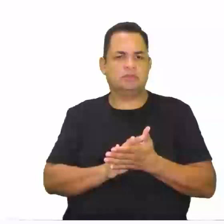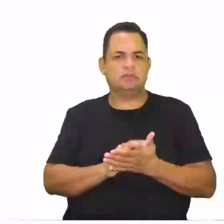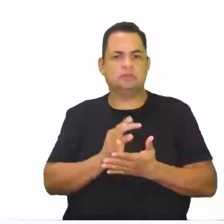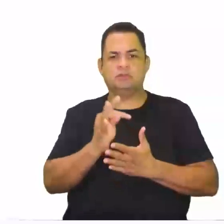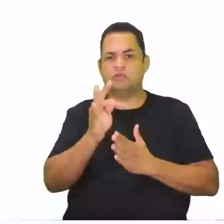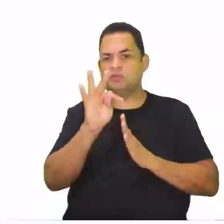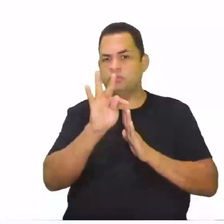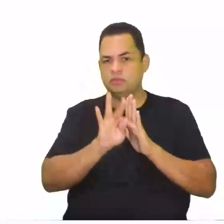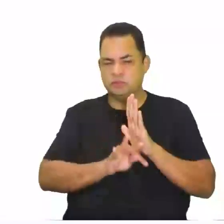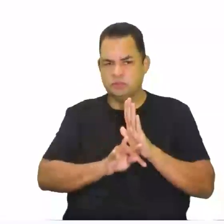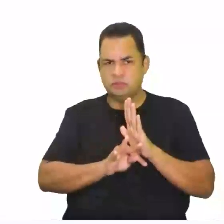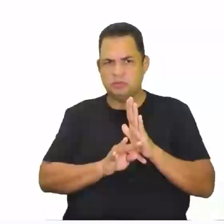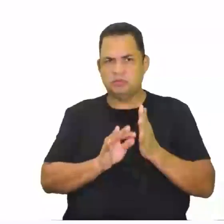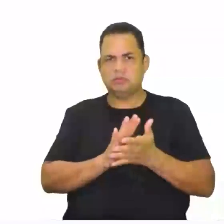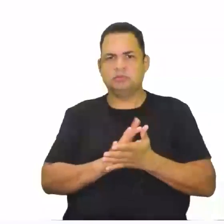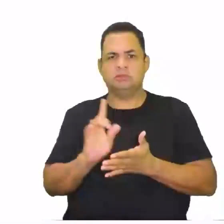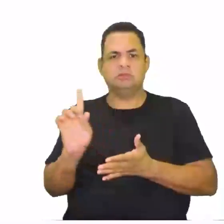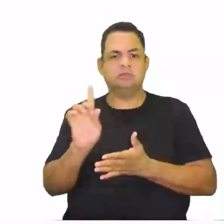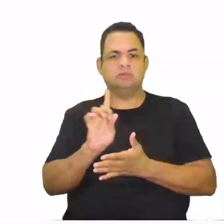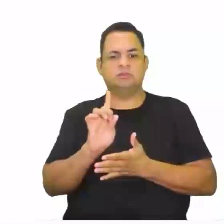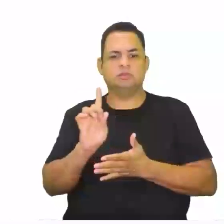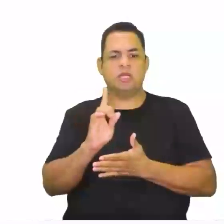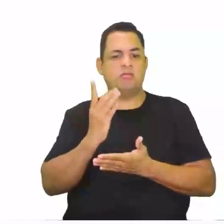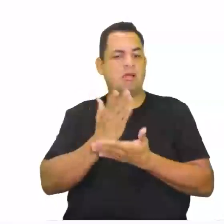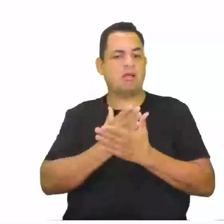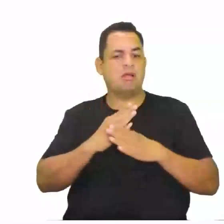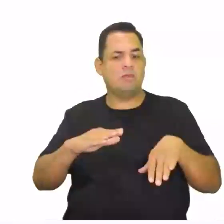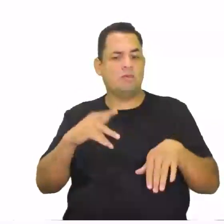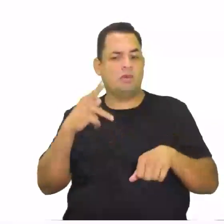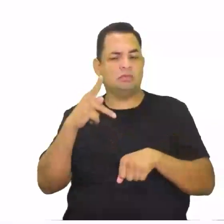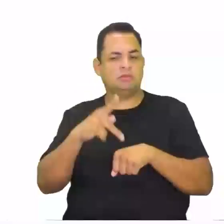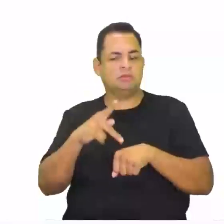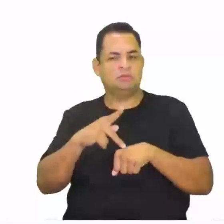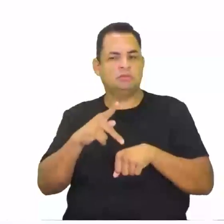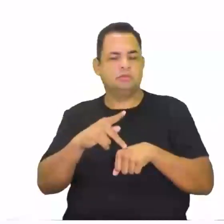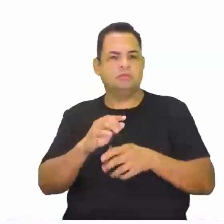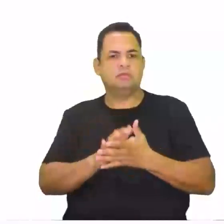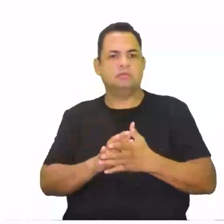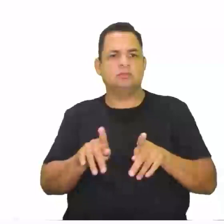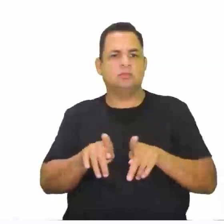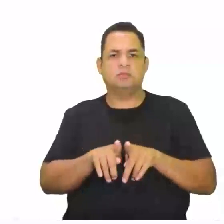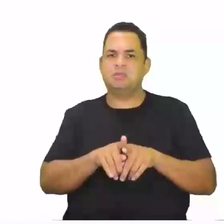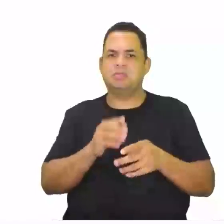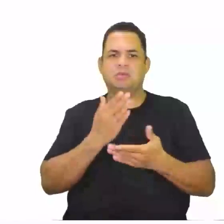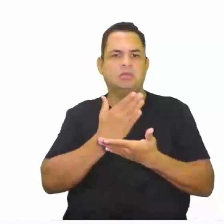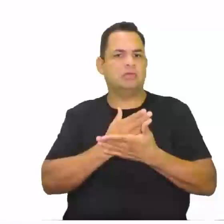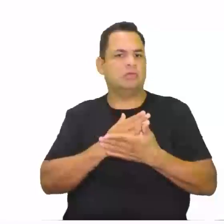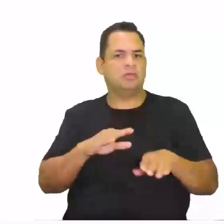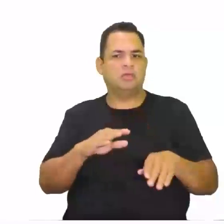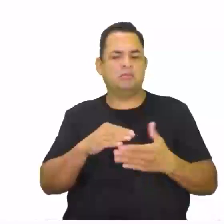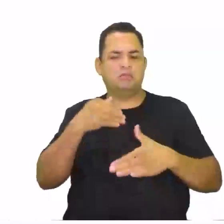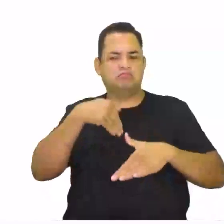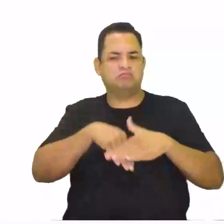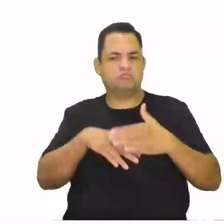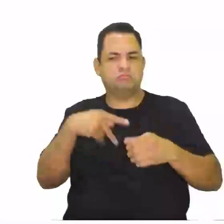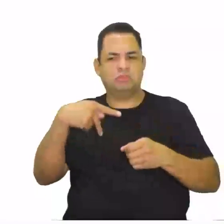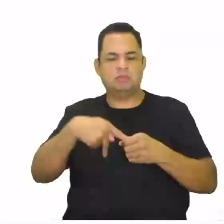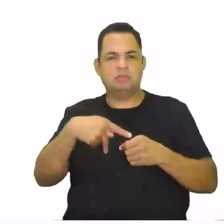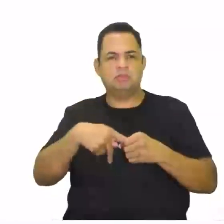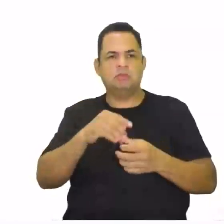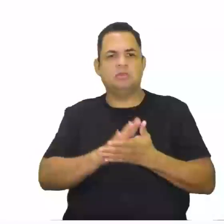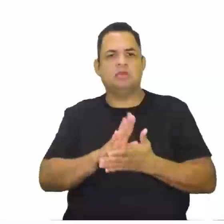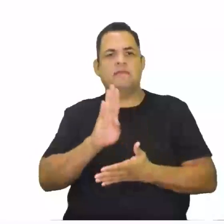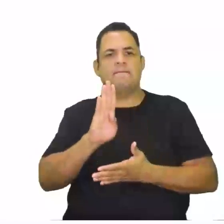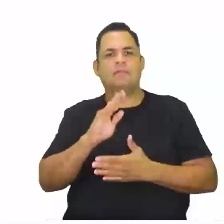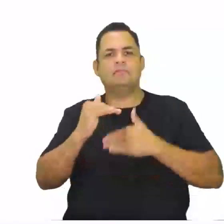trecho, porque lá ele fala que não se acabaram as pedras, então quer dizer que também não se acaba o petróleo, a letra A está fora. A